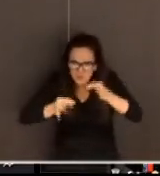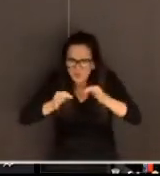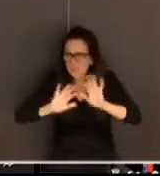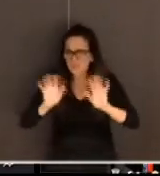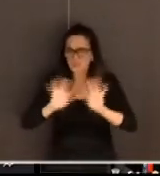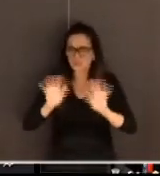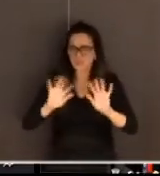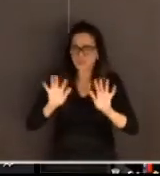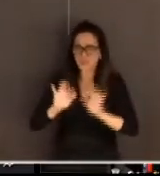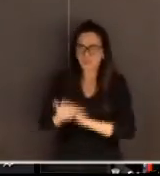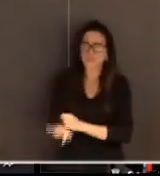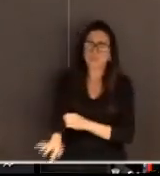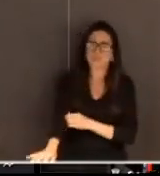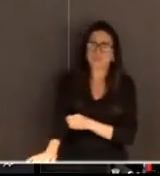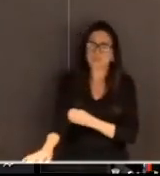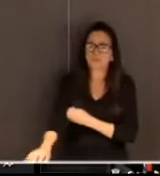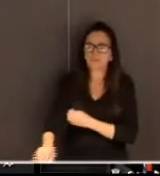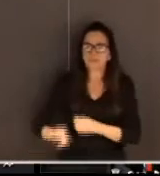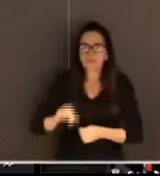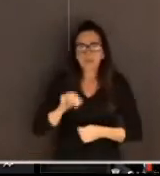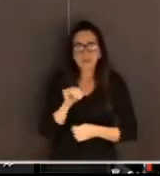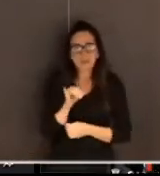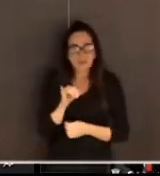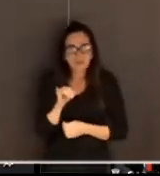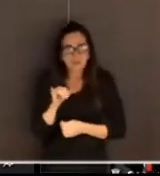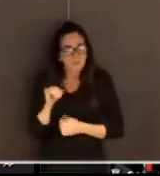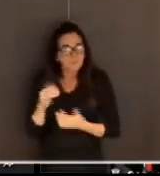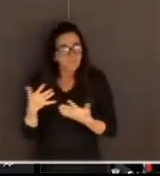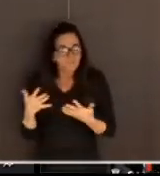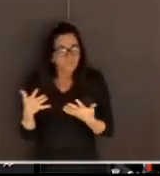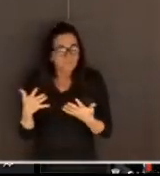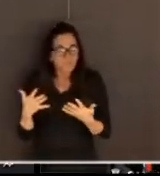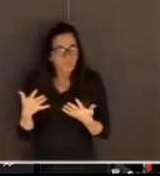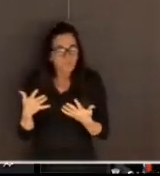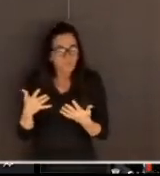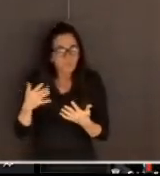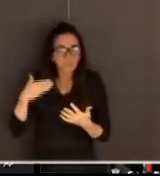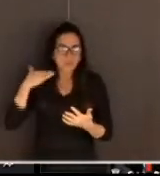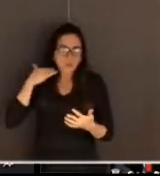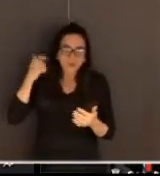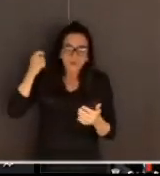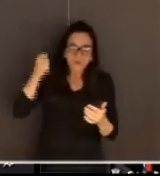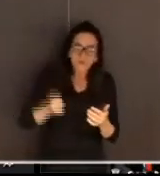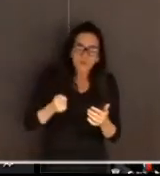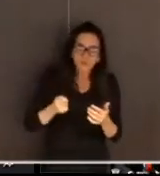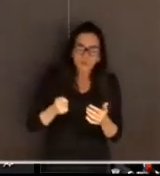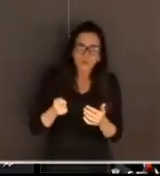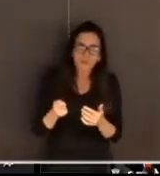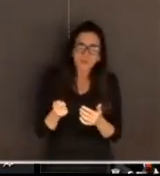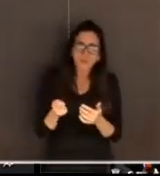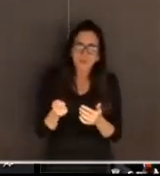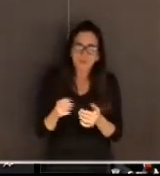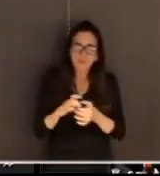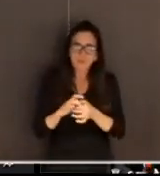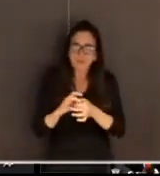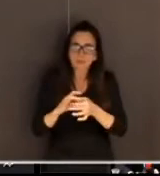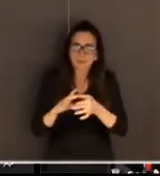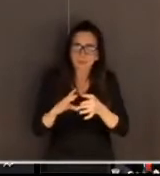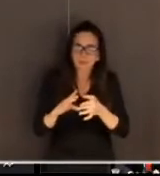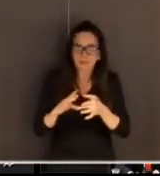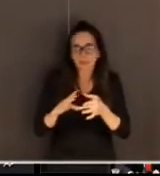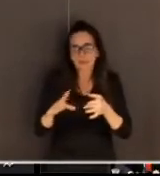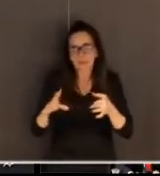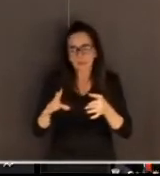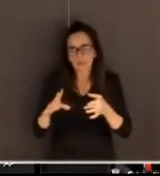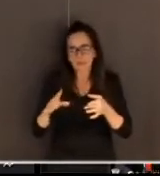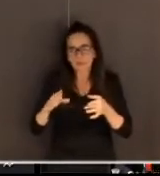sentença. Se for o caso, então, que o juiz permita que, suspendendo o julgamento por